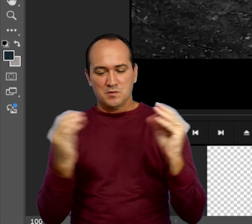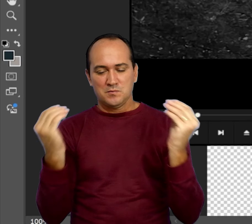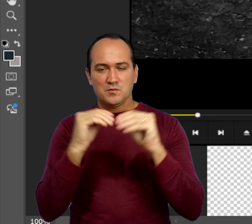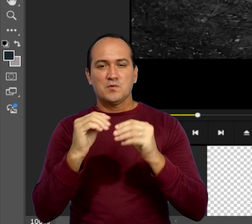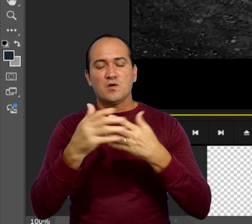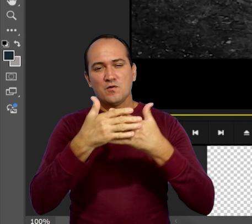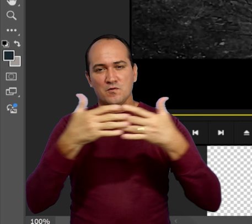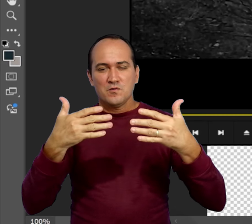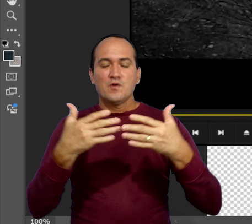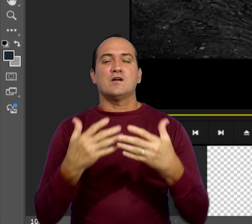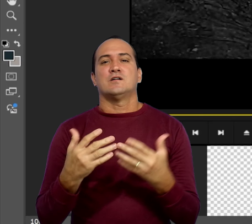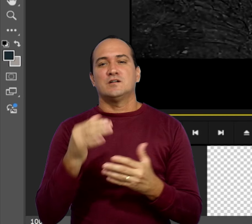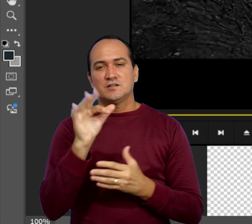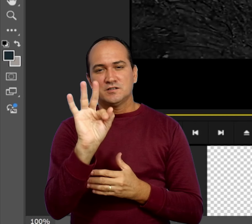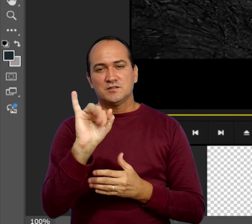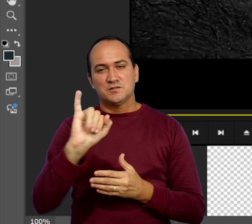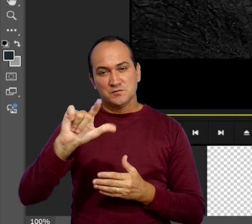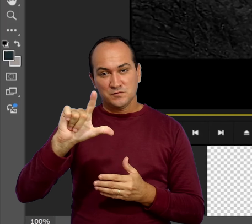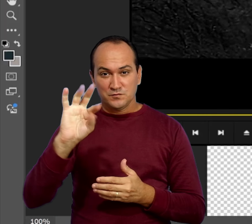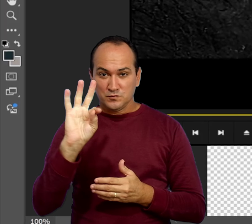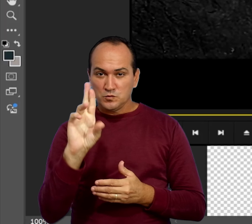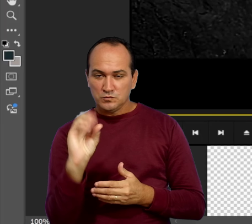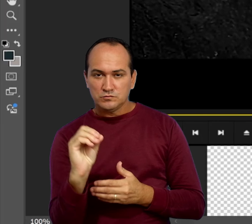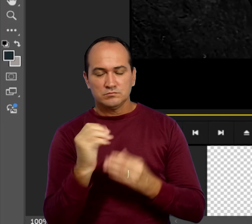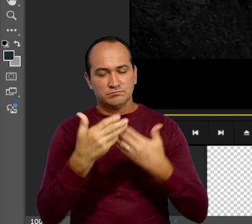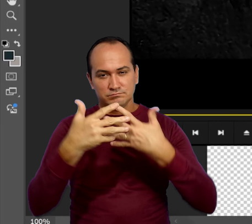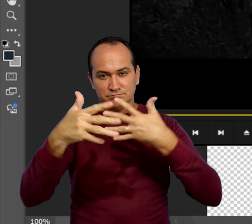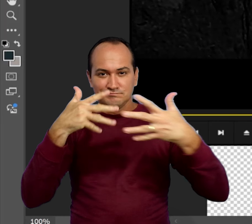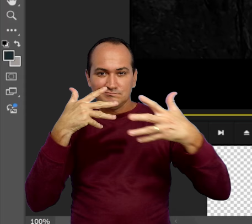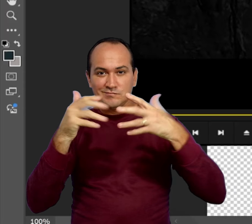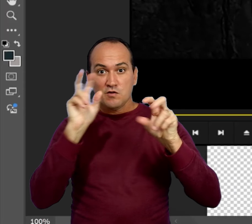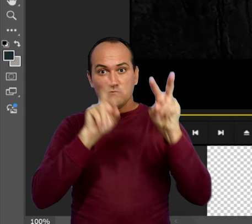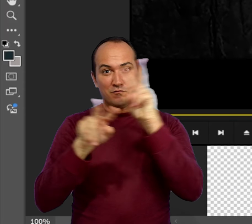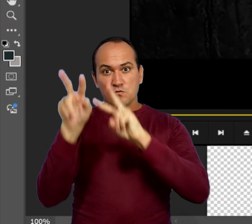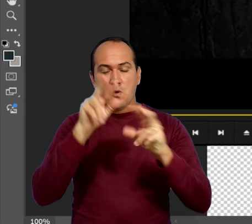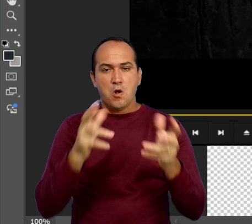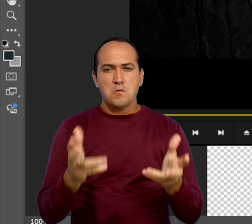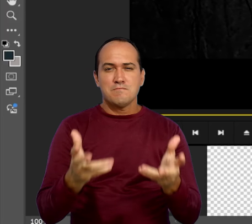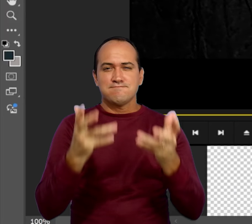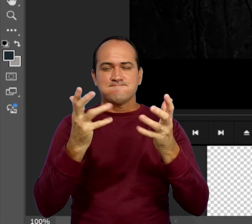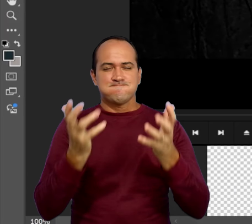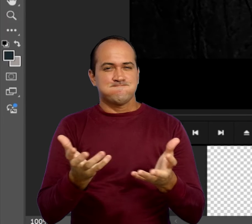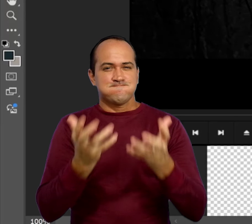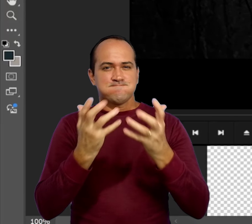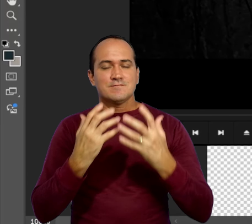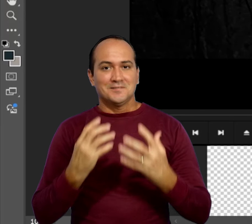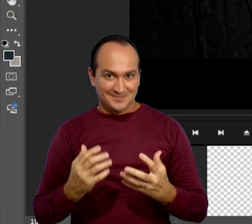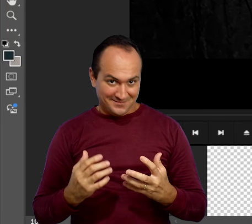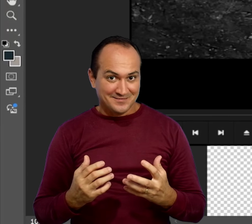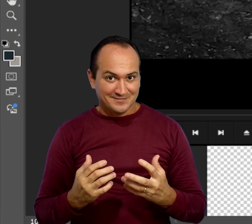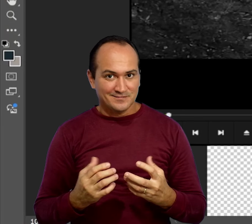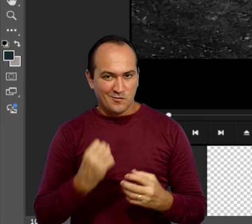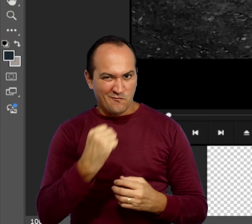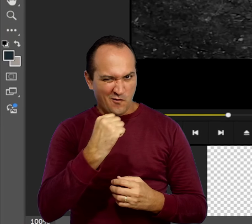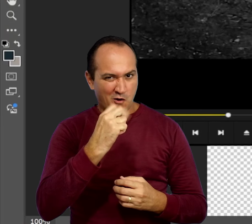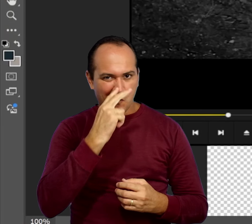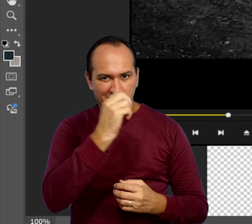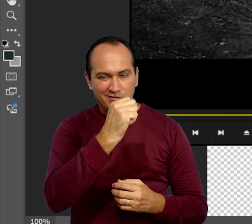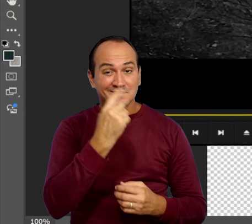usei um filtro para ficar com esse visual noir, que eu achei que fica ainda mais intenso, ainda mais